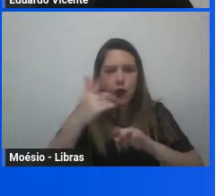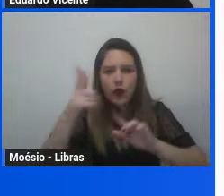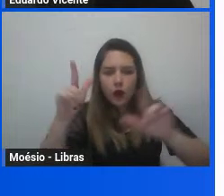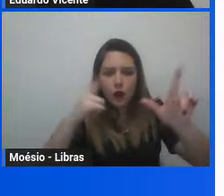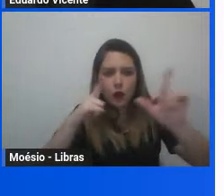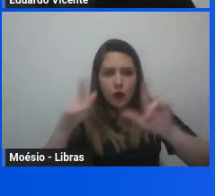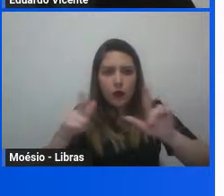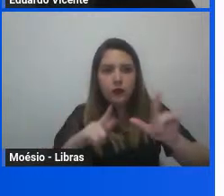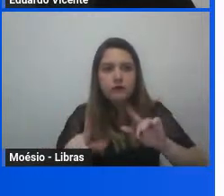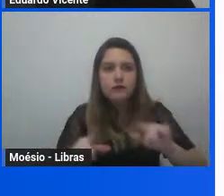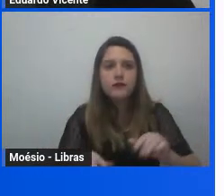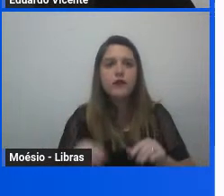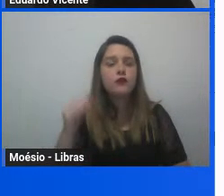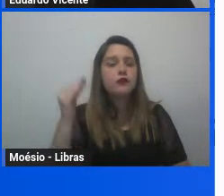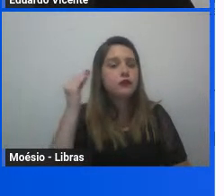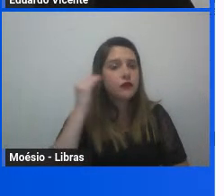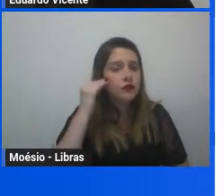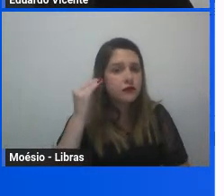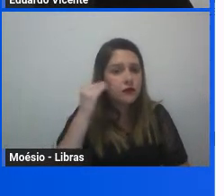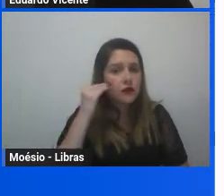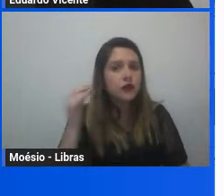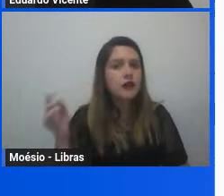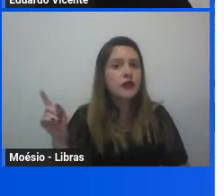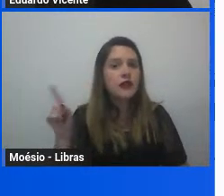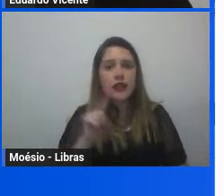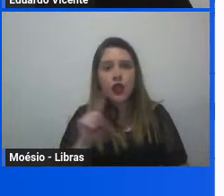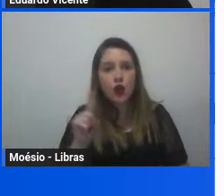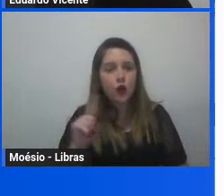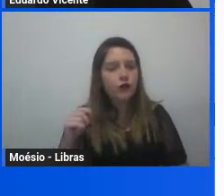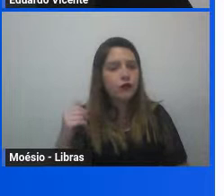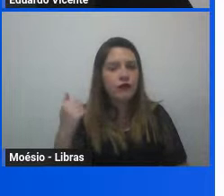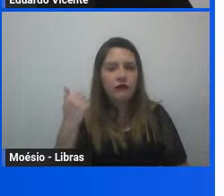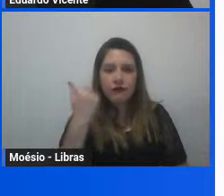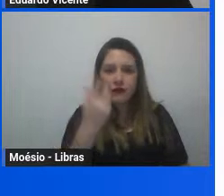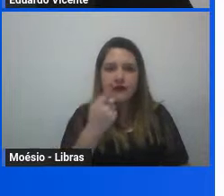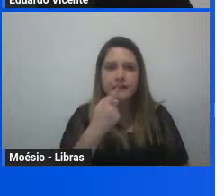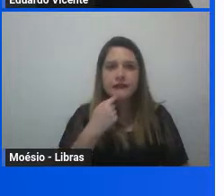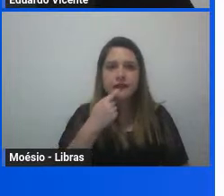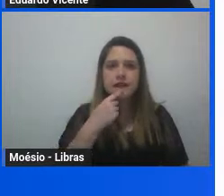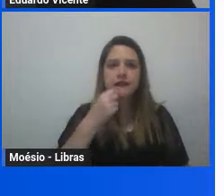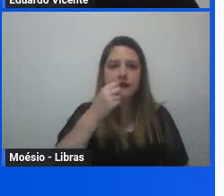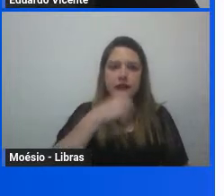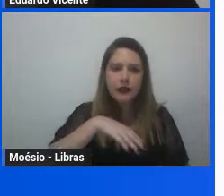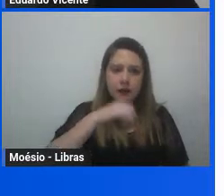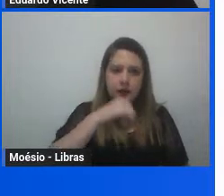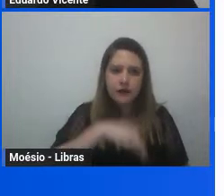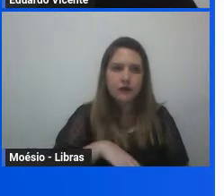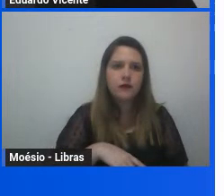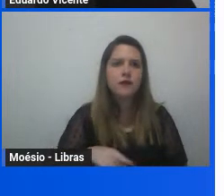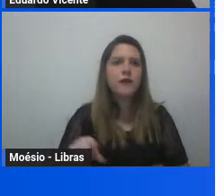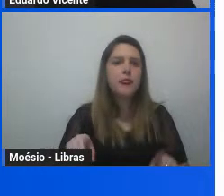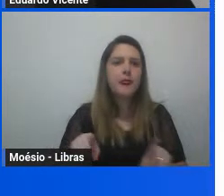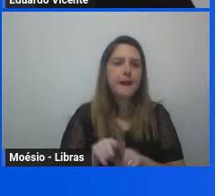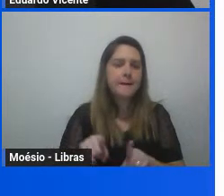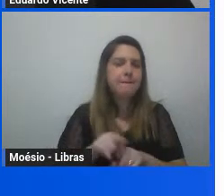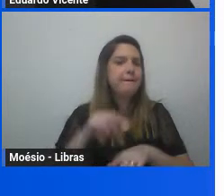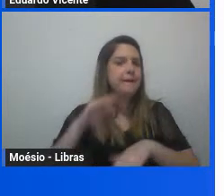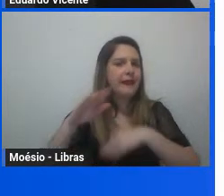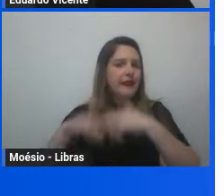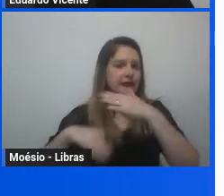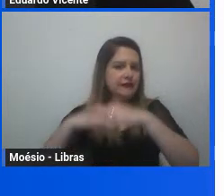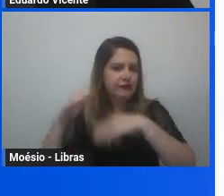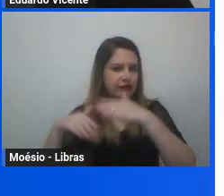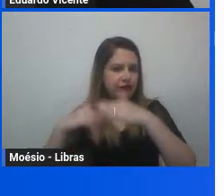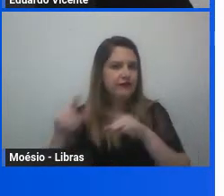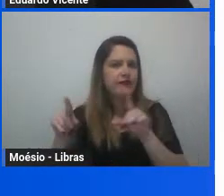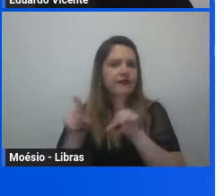foi tentado, mas não houve a parada do sangramento. Aí nós evoluímos para o torniquete, mas